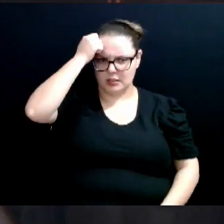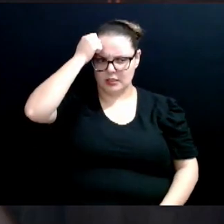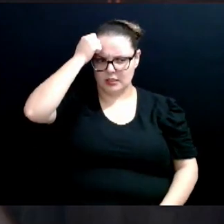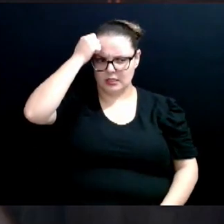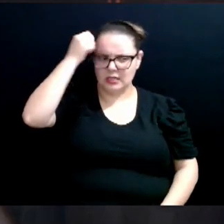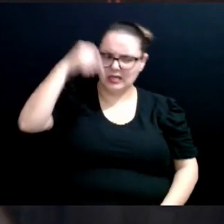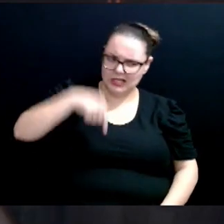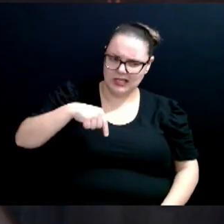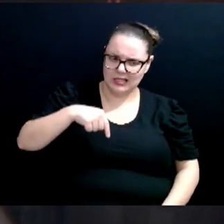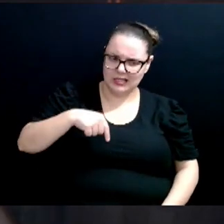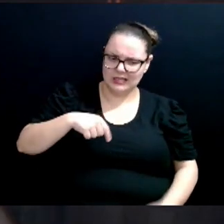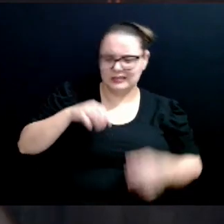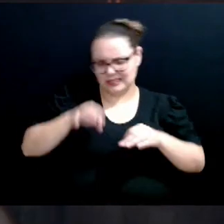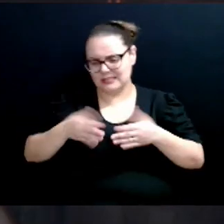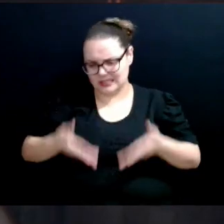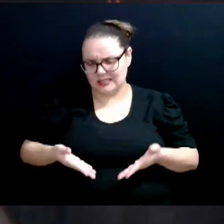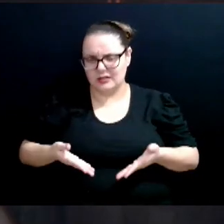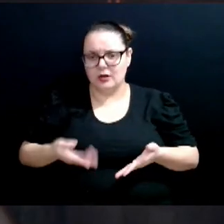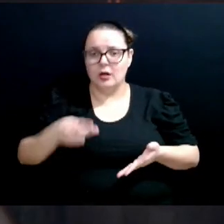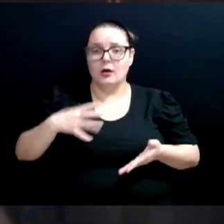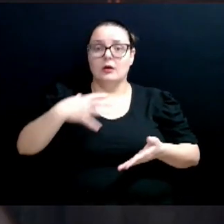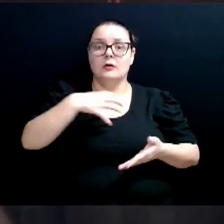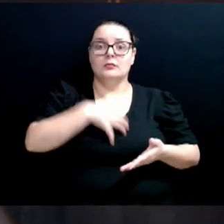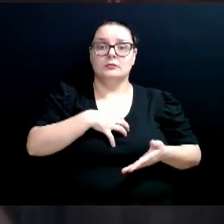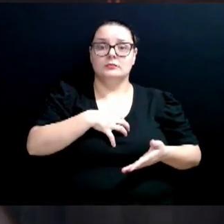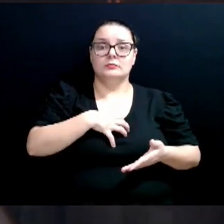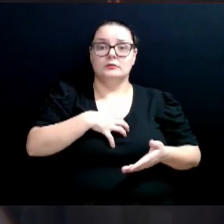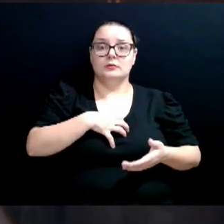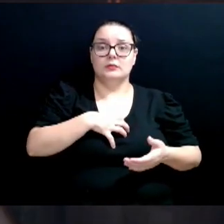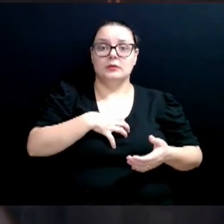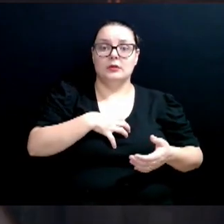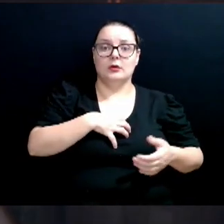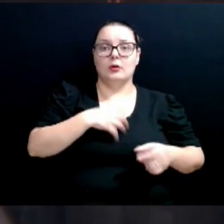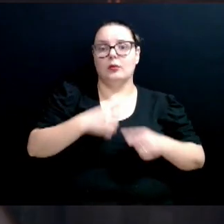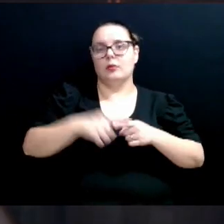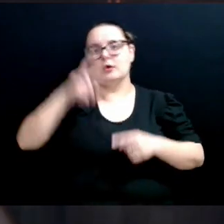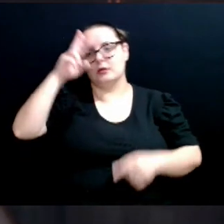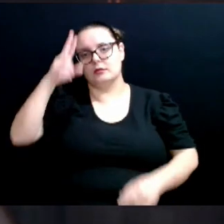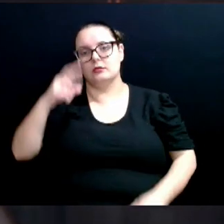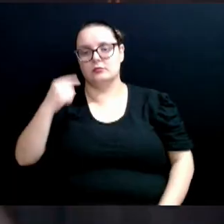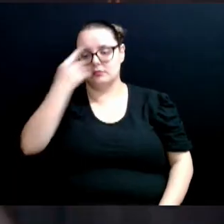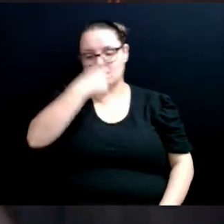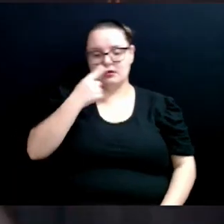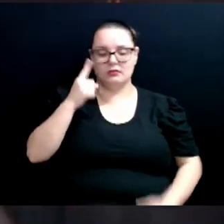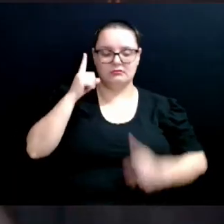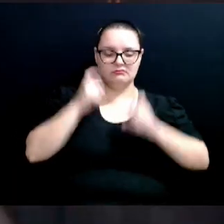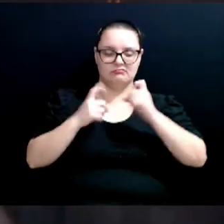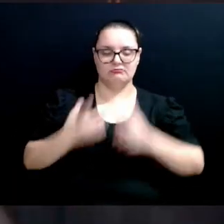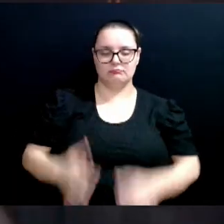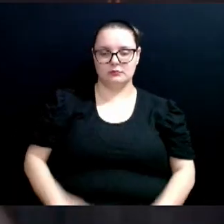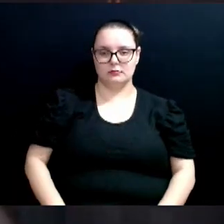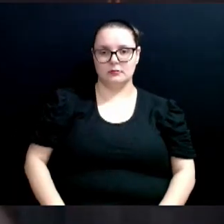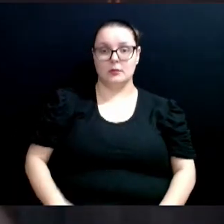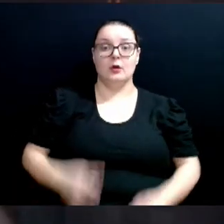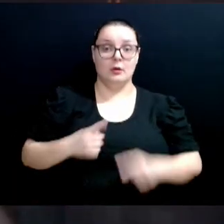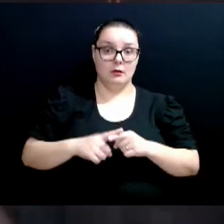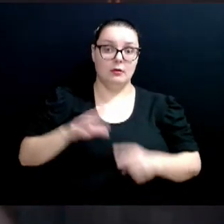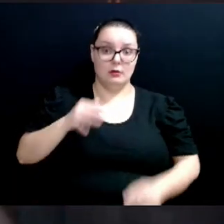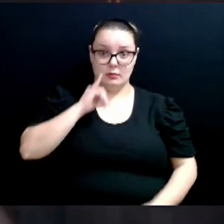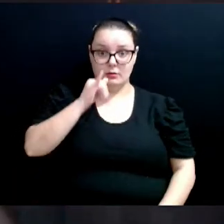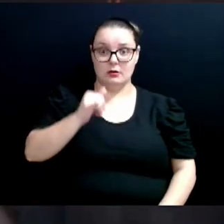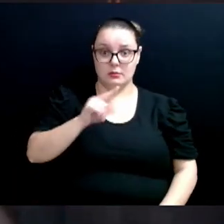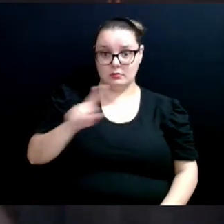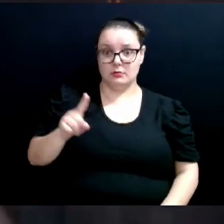Ou é um sentimento que eu tô, ou porque o chefe fez uma cara de desagrado, né? Porque, em geral, quando a gente diz não, a gente gera frustração no